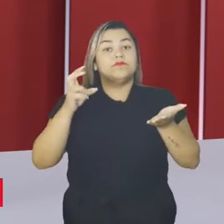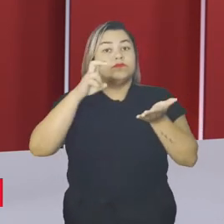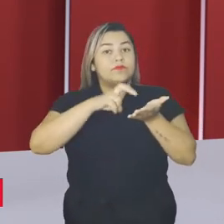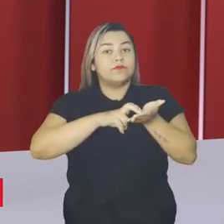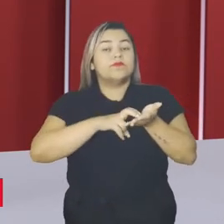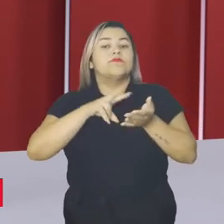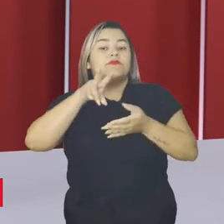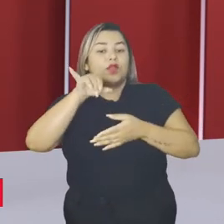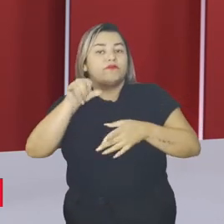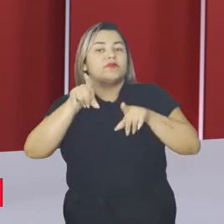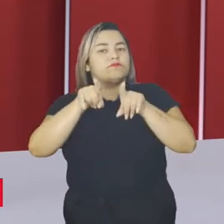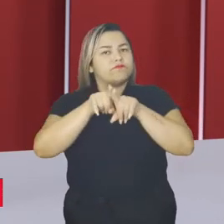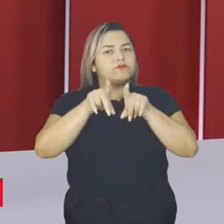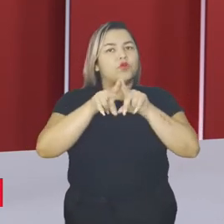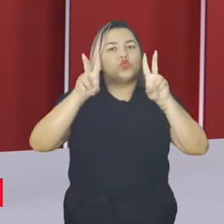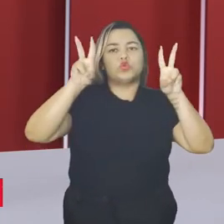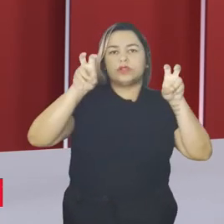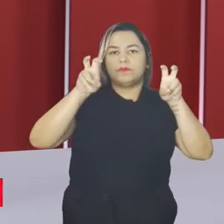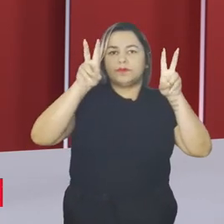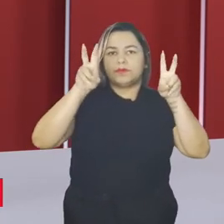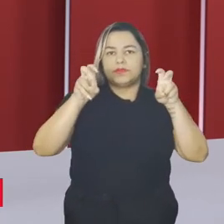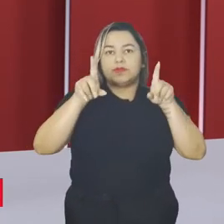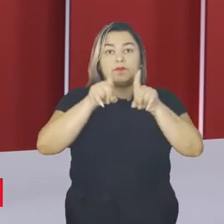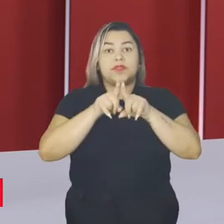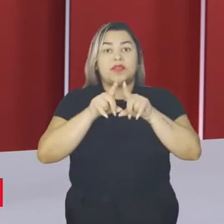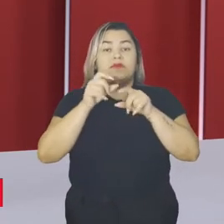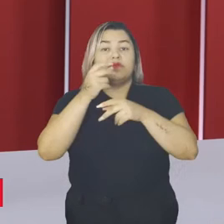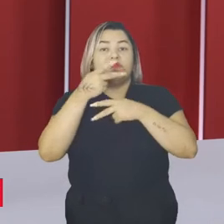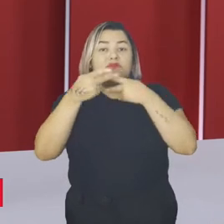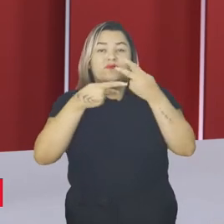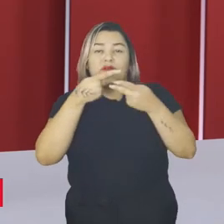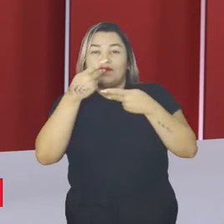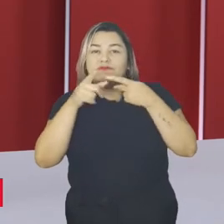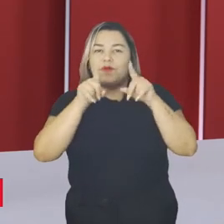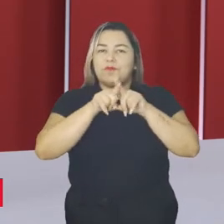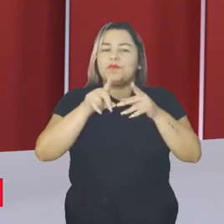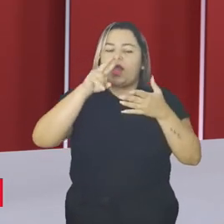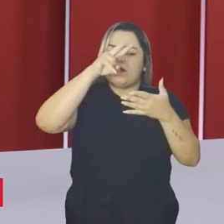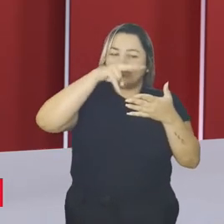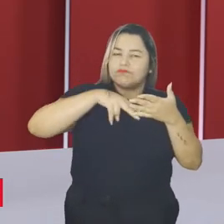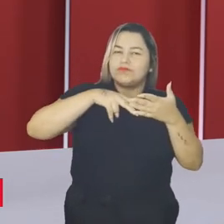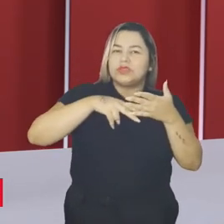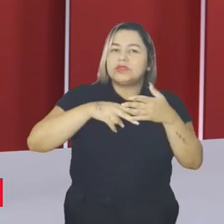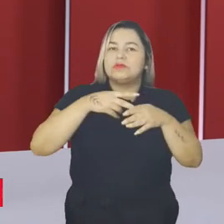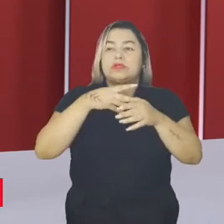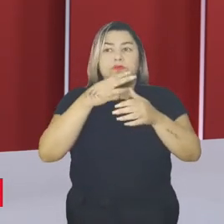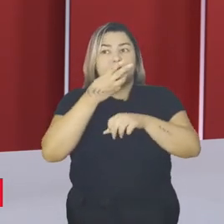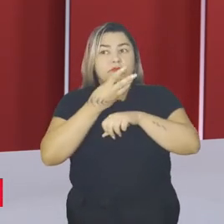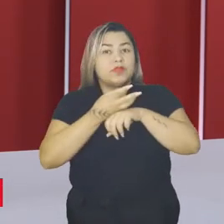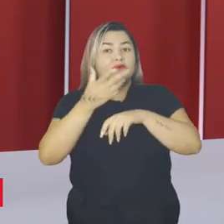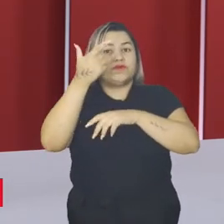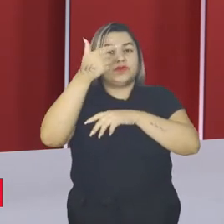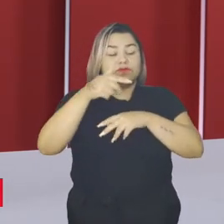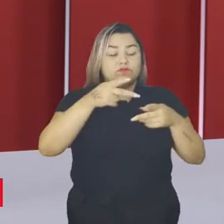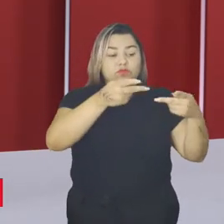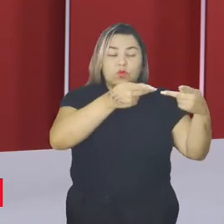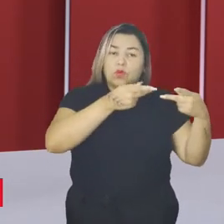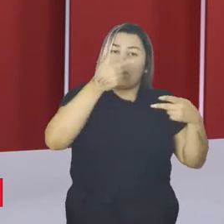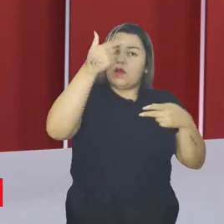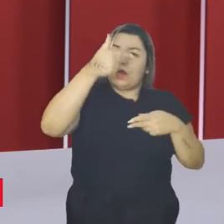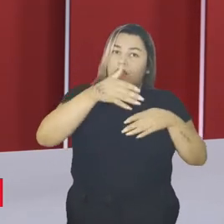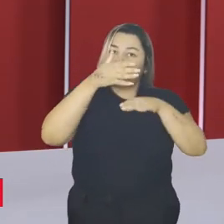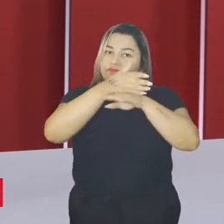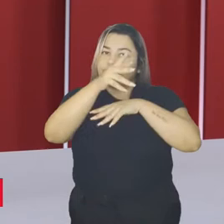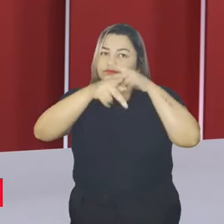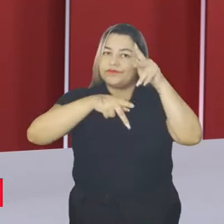lá, veja os temas que estão sendo abordados, dá uma lida no nosso material e aproveita também para visitar outros canais da Rede Povo